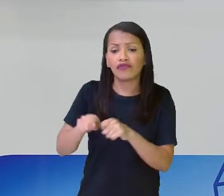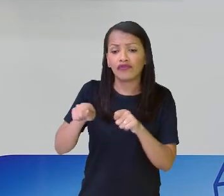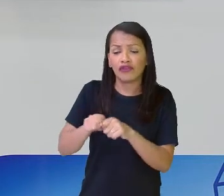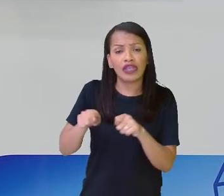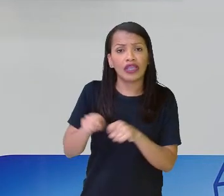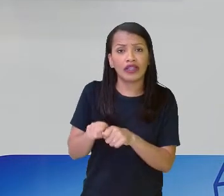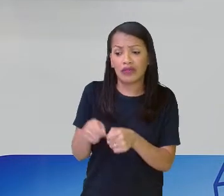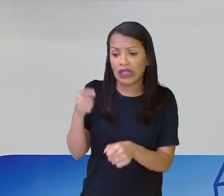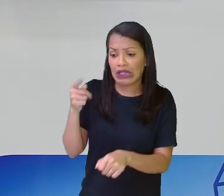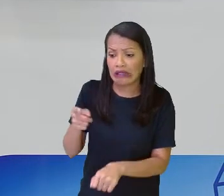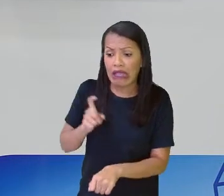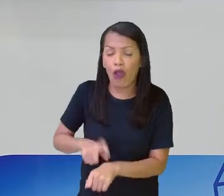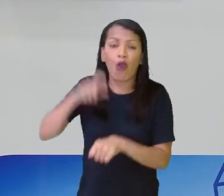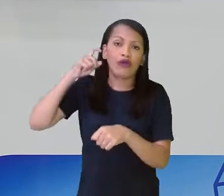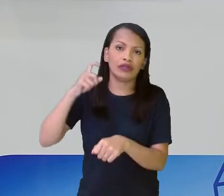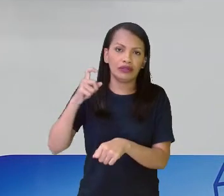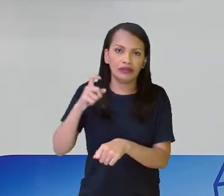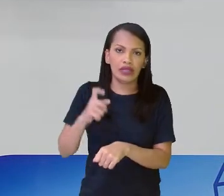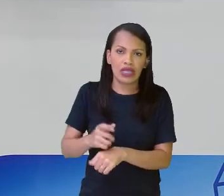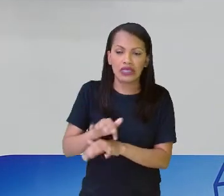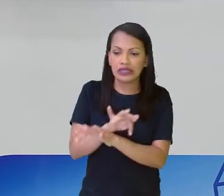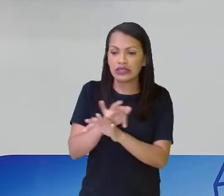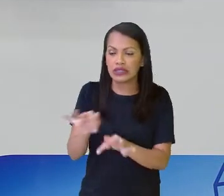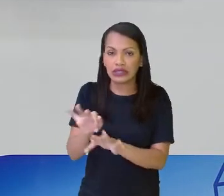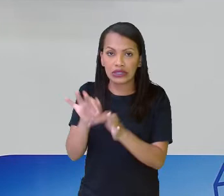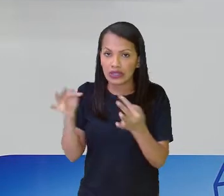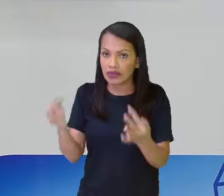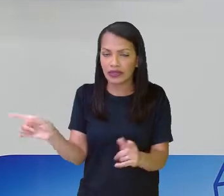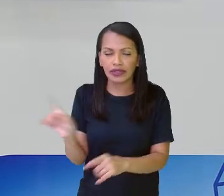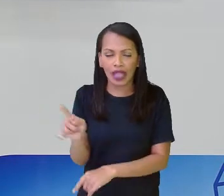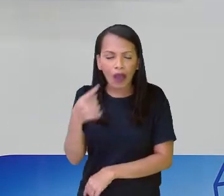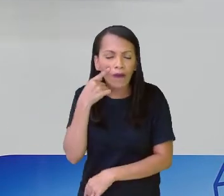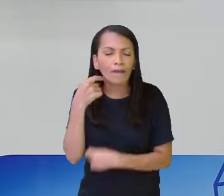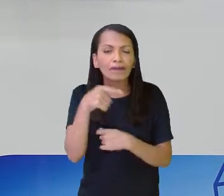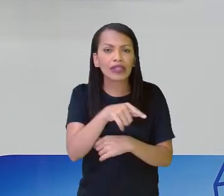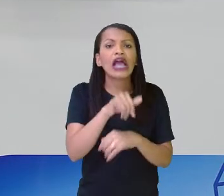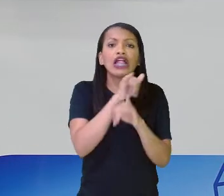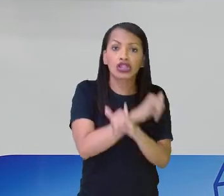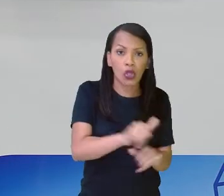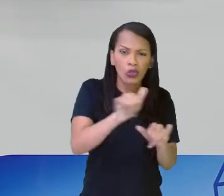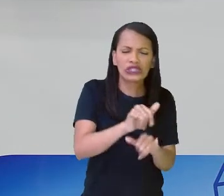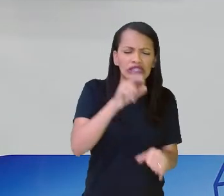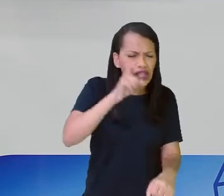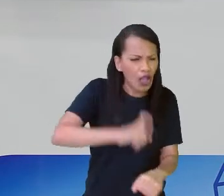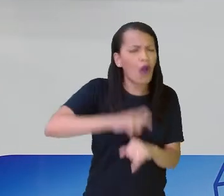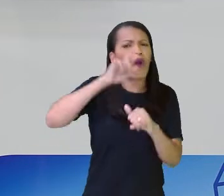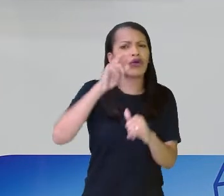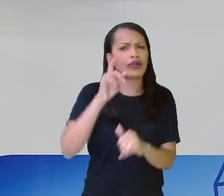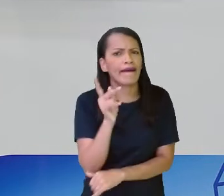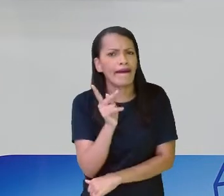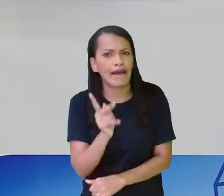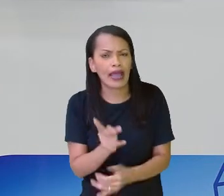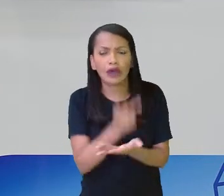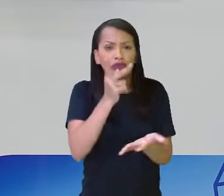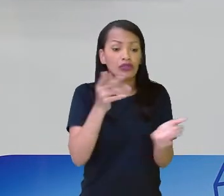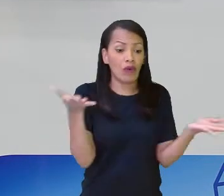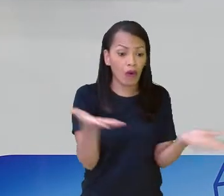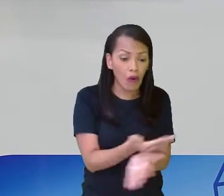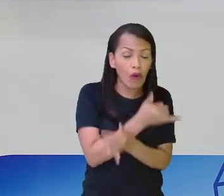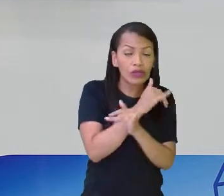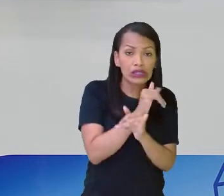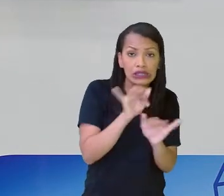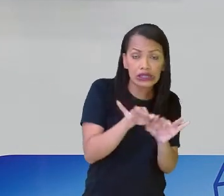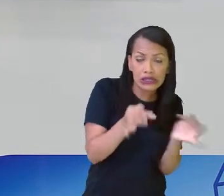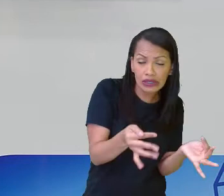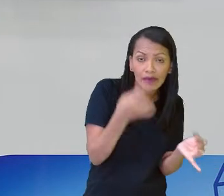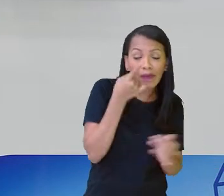o outro. Não é simplesmente dar a notícia. Vai ter aquela averiguação, aquela investigação, vai se constatar os fatos e aí vai